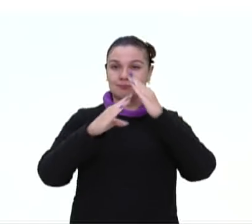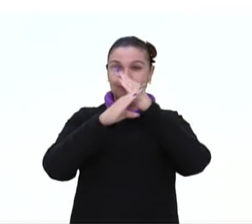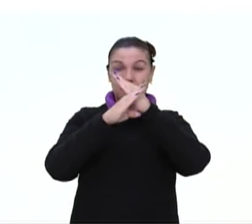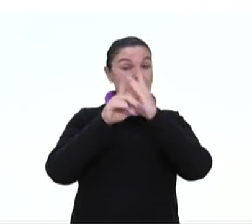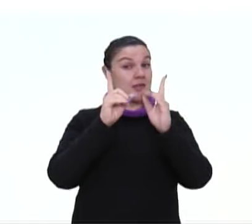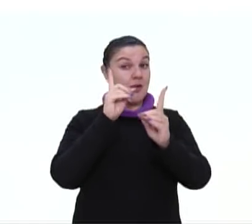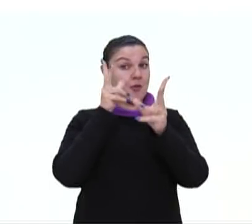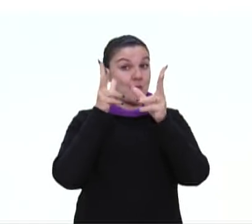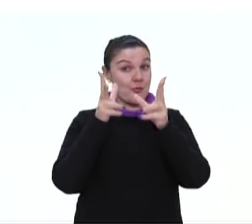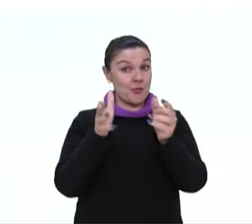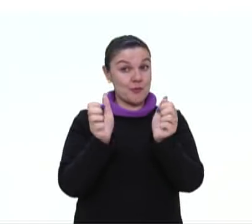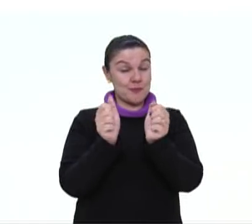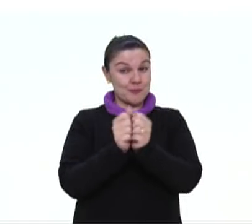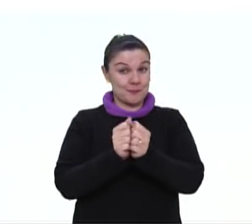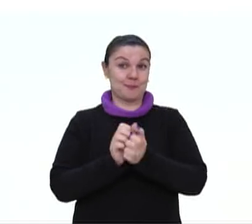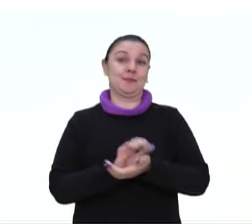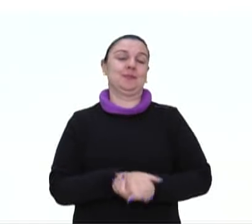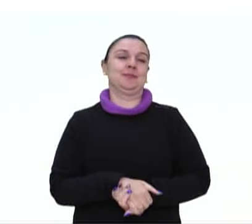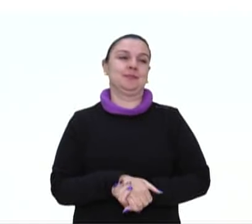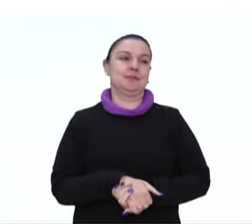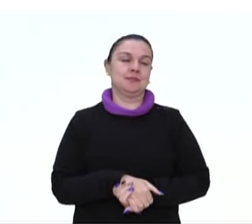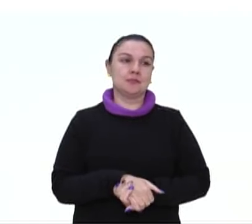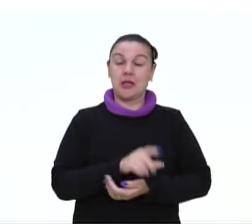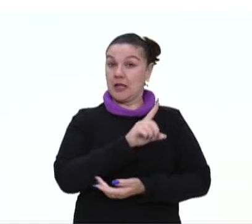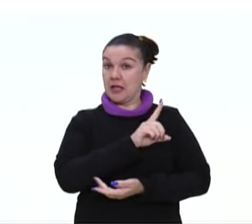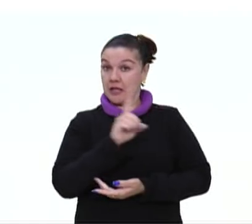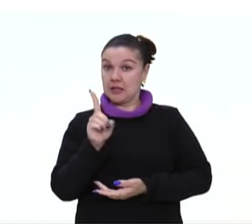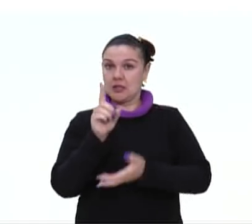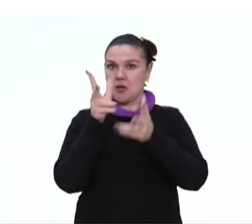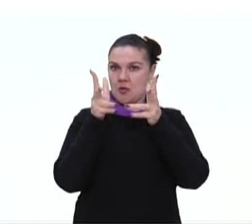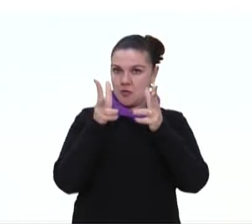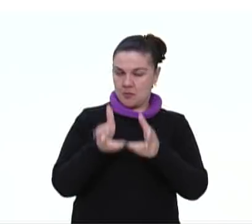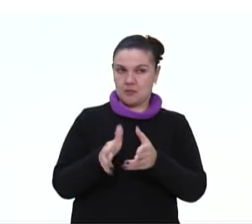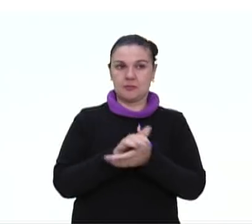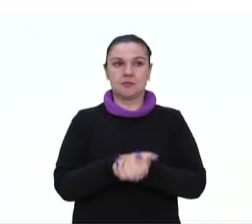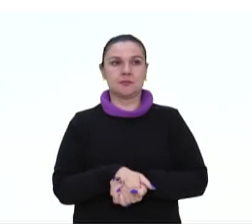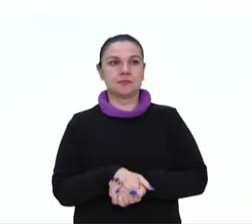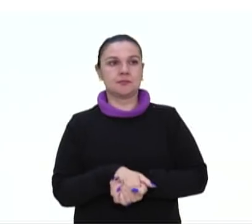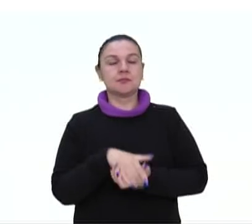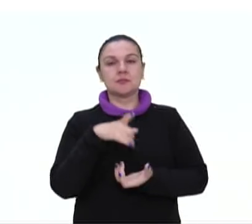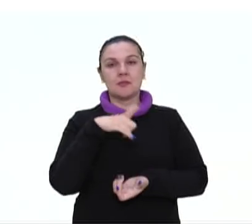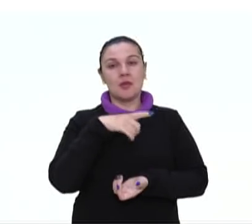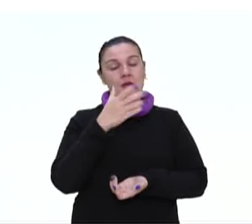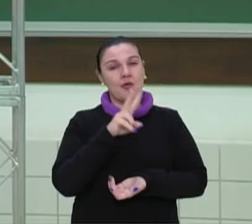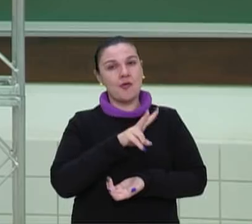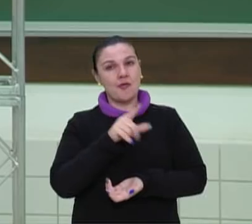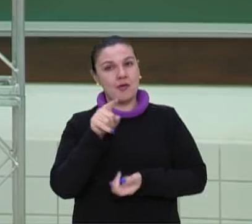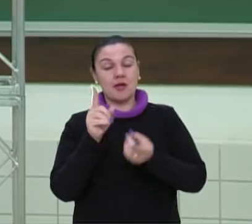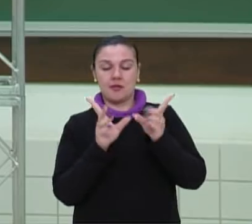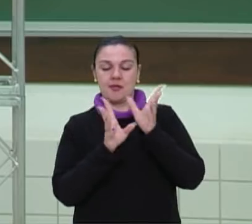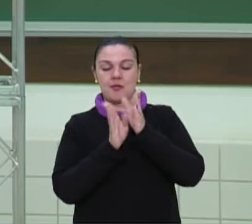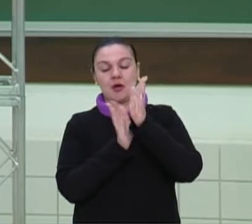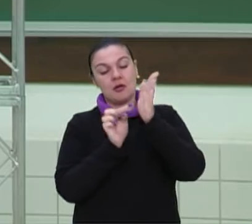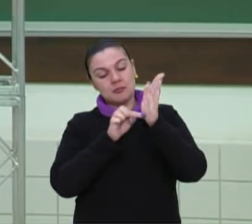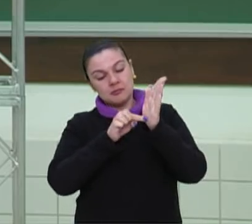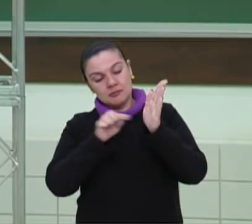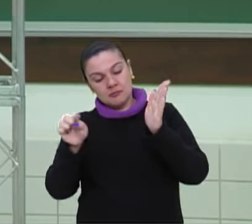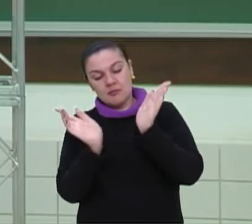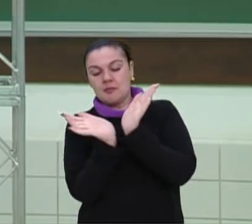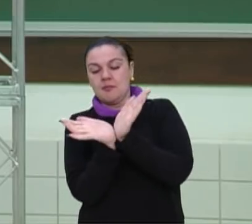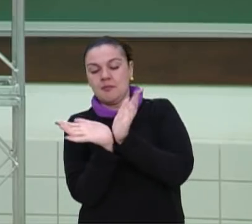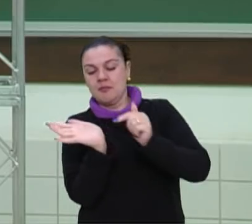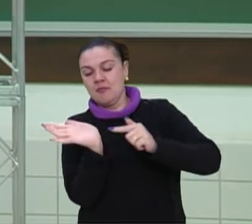não consecutivos de um polígono. Tem que ser não consecutivo, porque se for consecutivo, vai ser o próprio lado